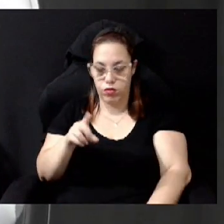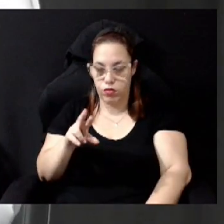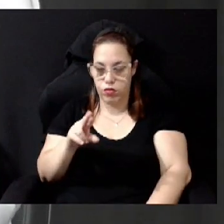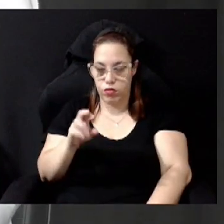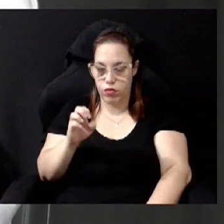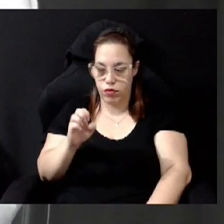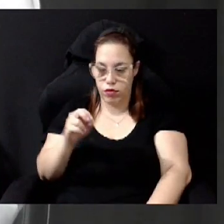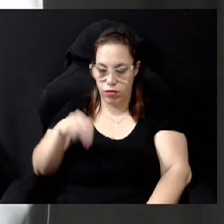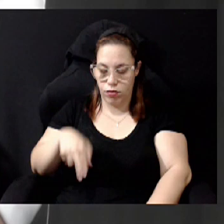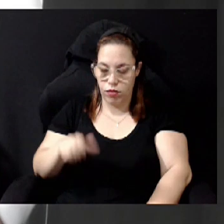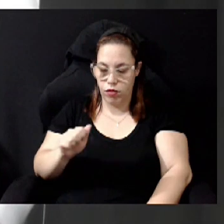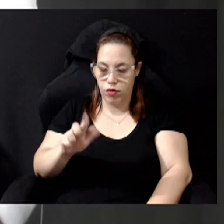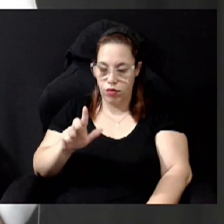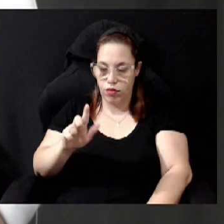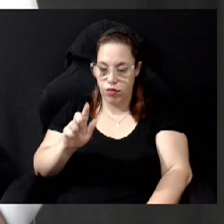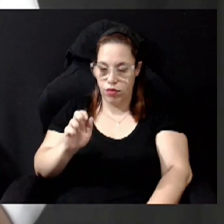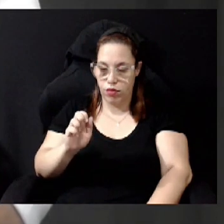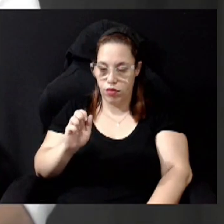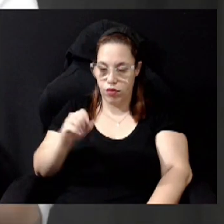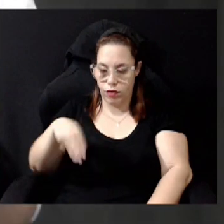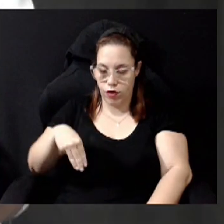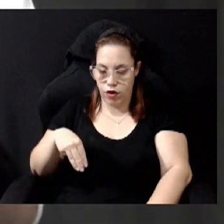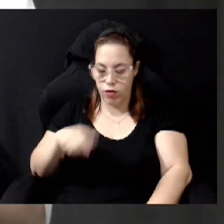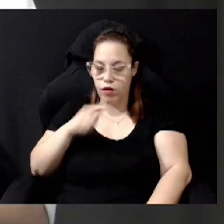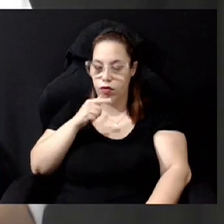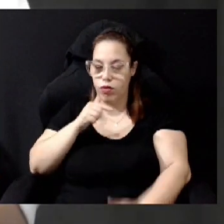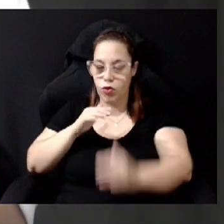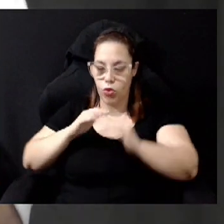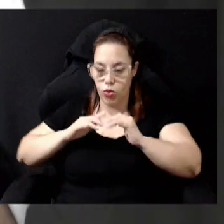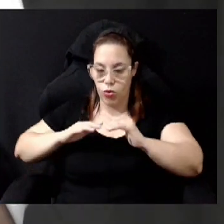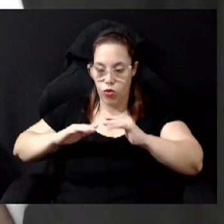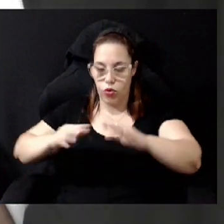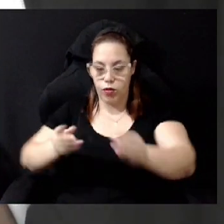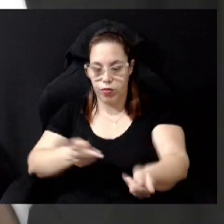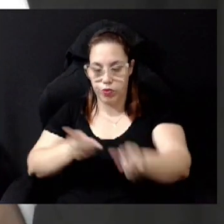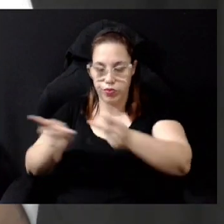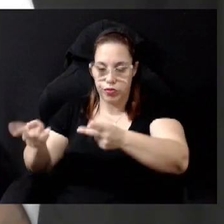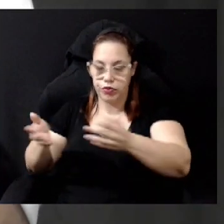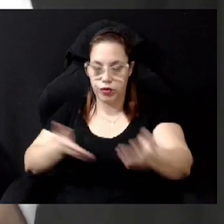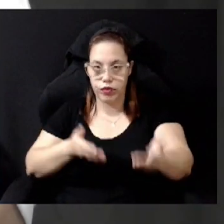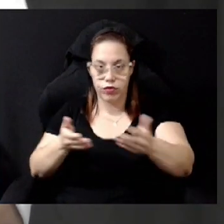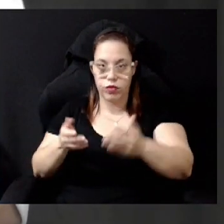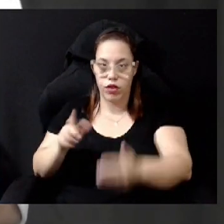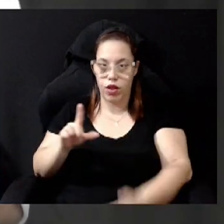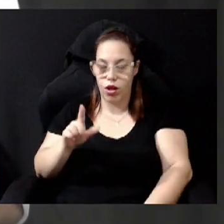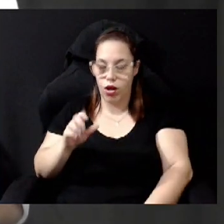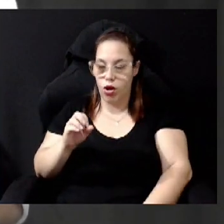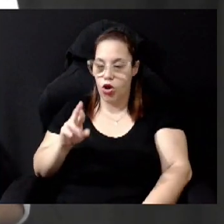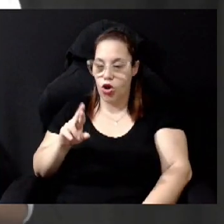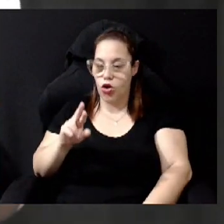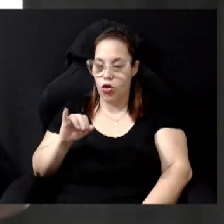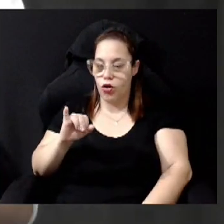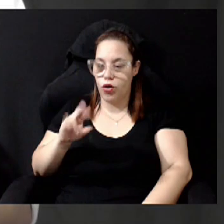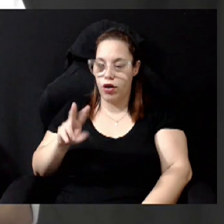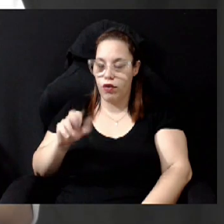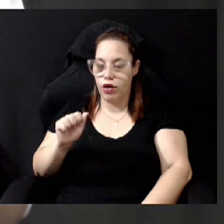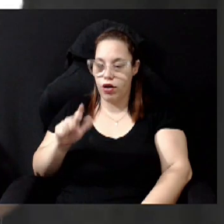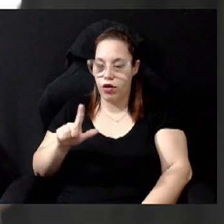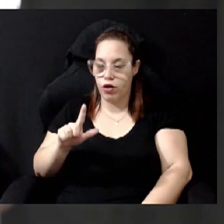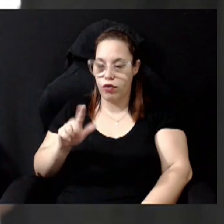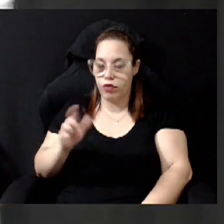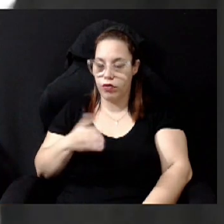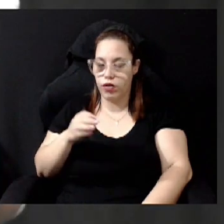água e asfalto. E hoje também visitamos uma obra muito legal que é a Lorival de Almeida, a Estevão